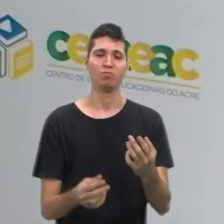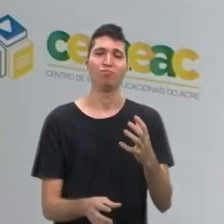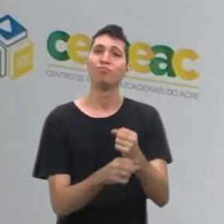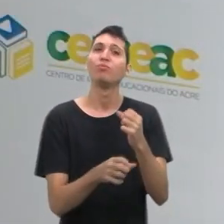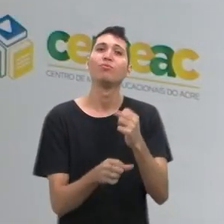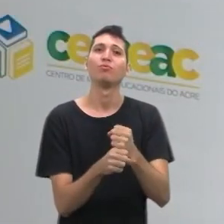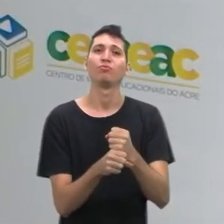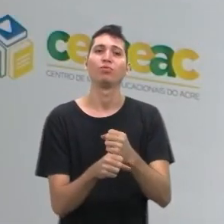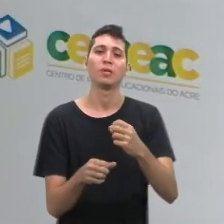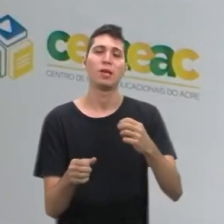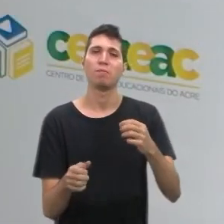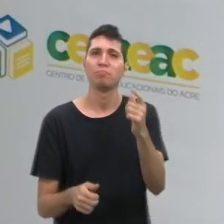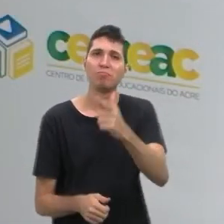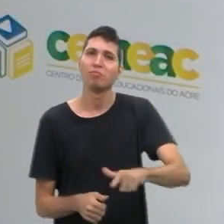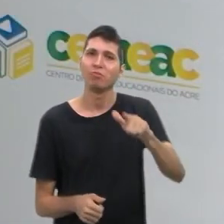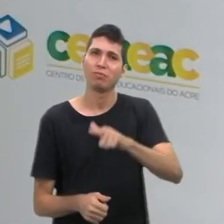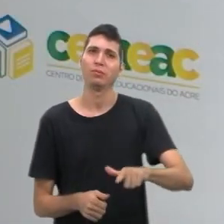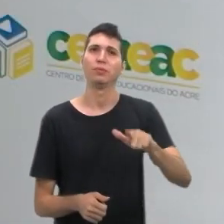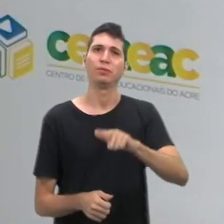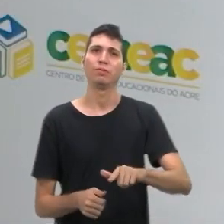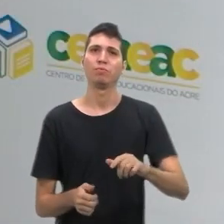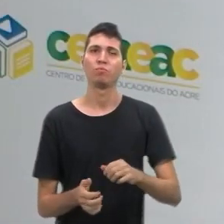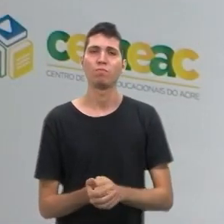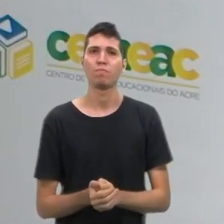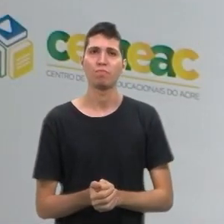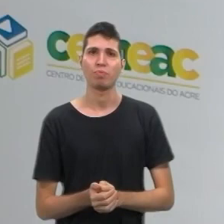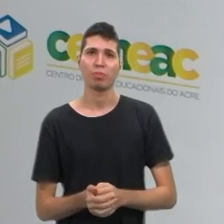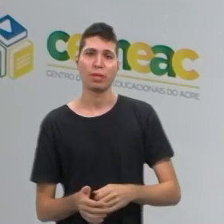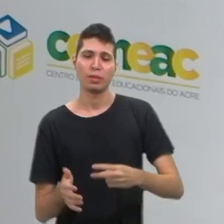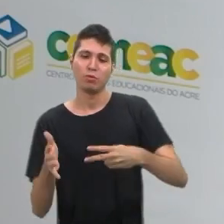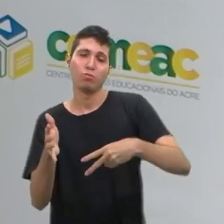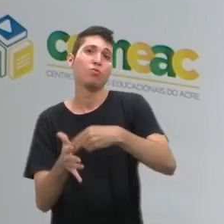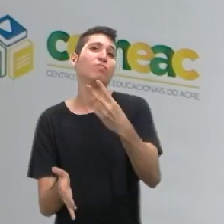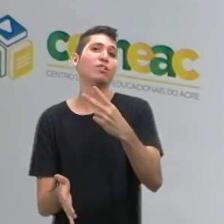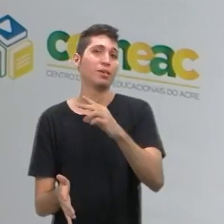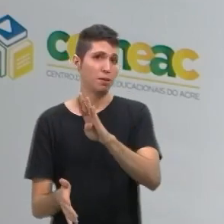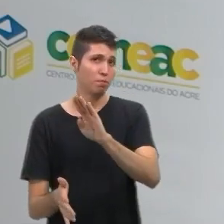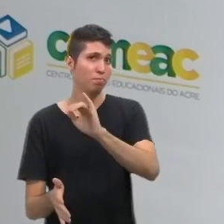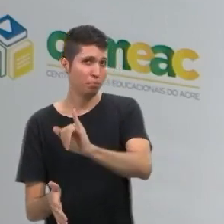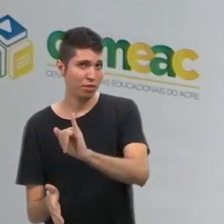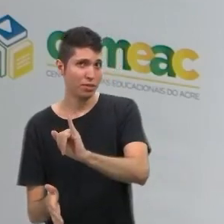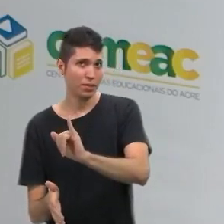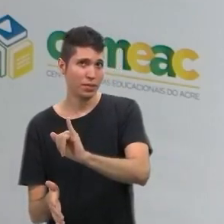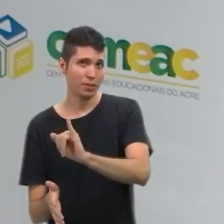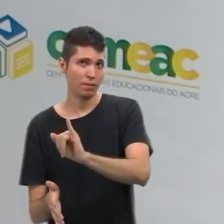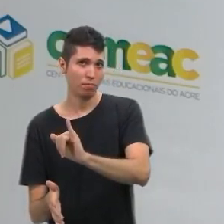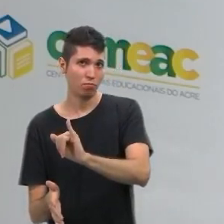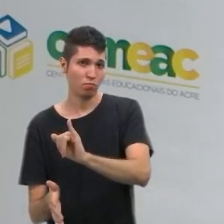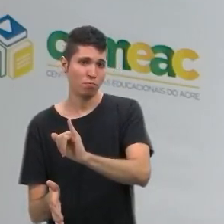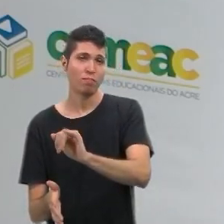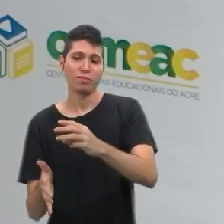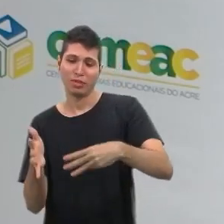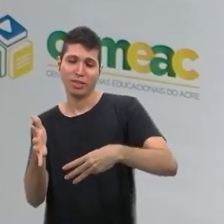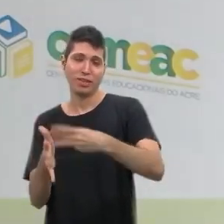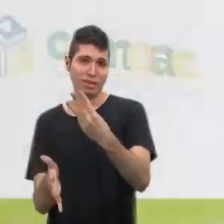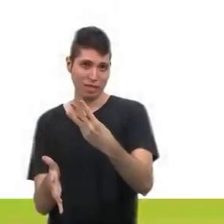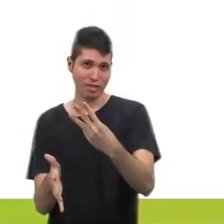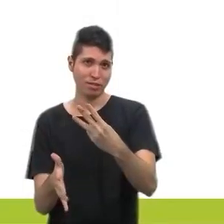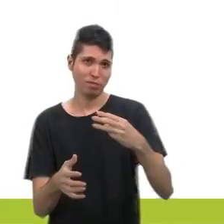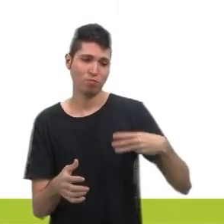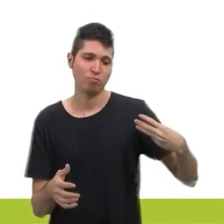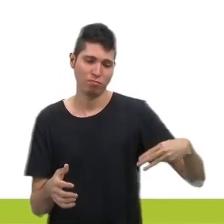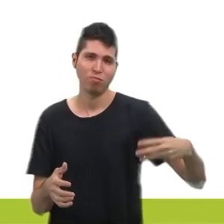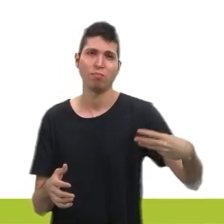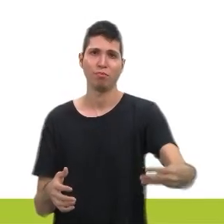Simples assim. Uma vez, moda. Duas vezes, bimodal. Não apareceu, não há moda, ok? Vamos à